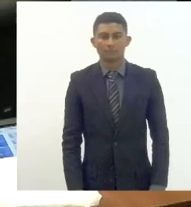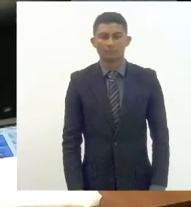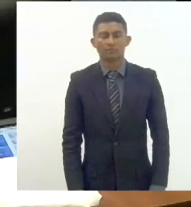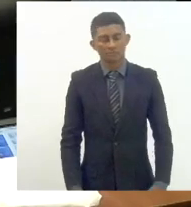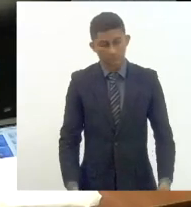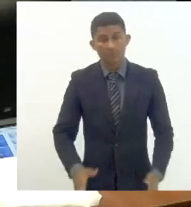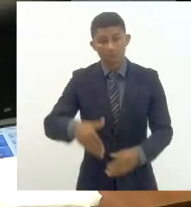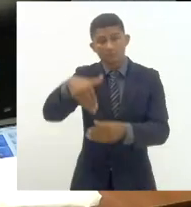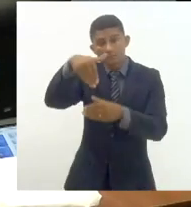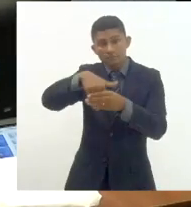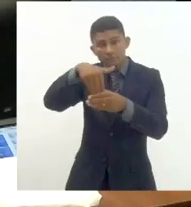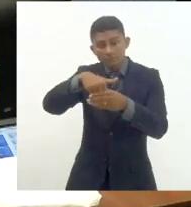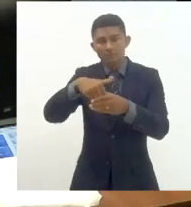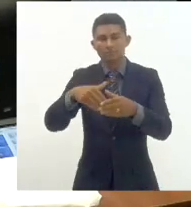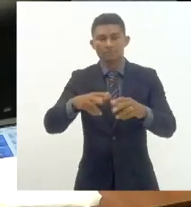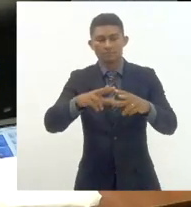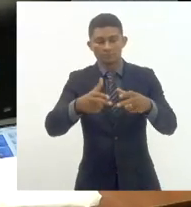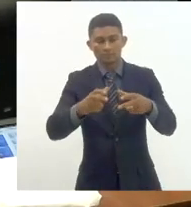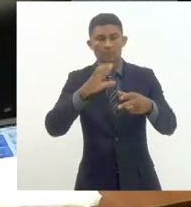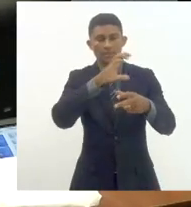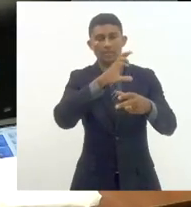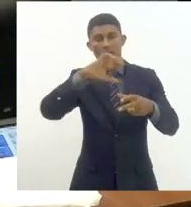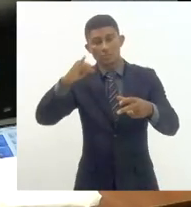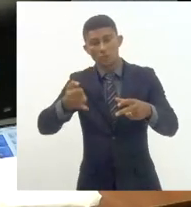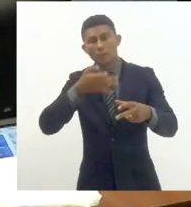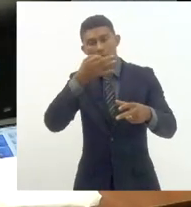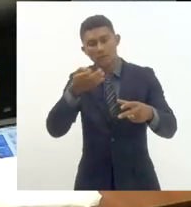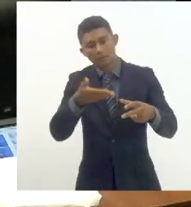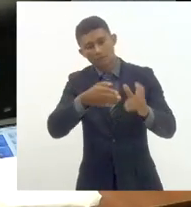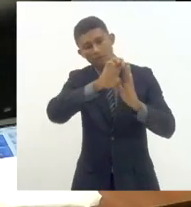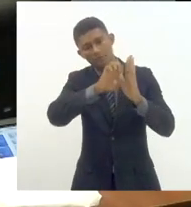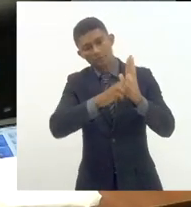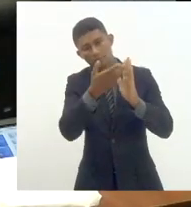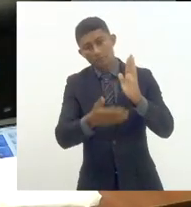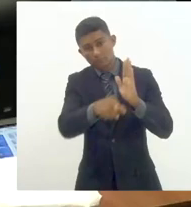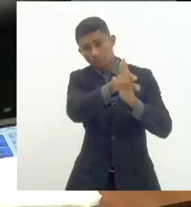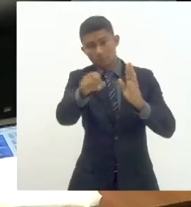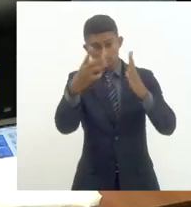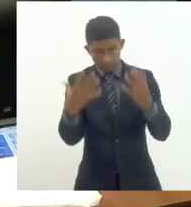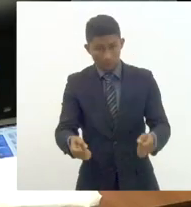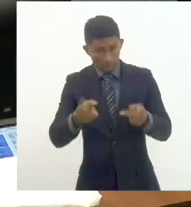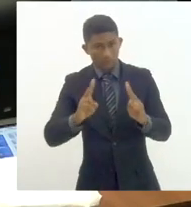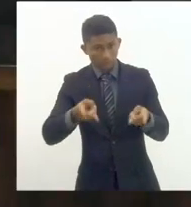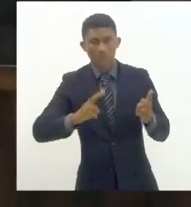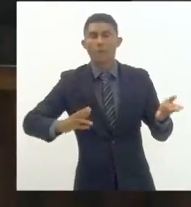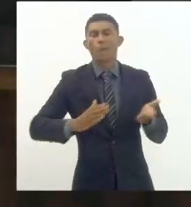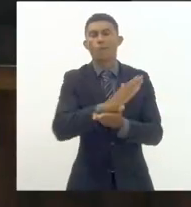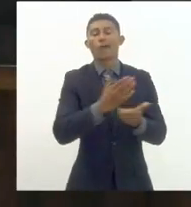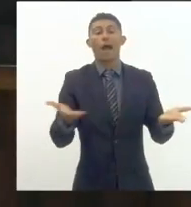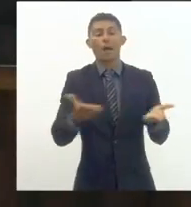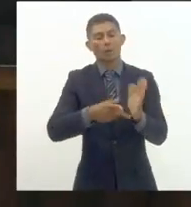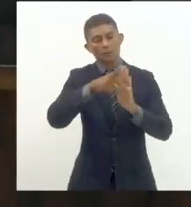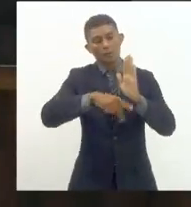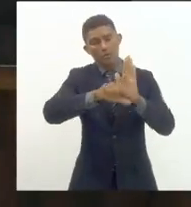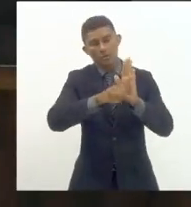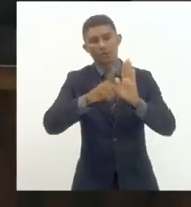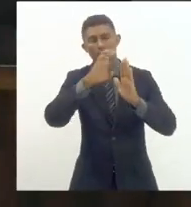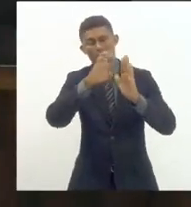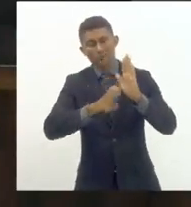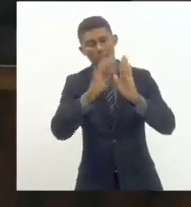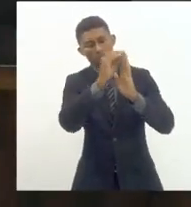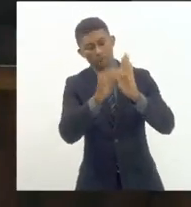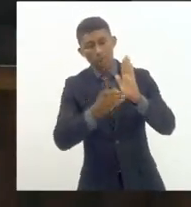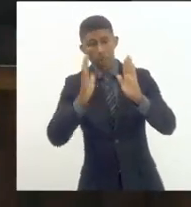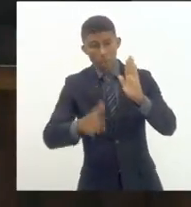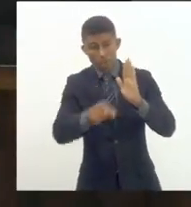Em votação, parecer da Comissão de Constituição e Justiça com emendas. Senhores que aprovam, permaneçam como estão, aprovado. Em votação, projeto assim emendado. Senhores que